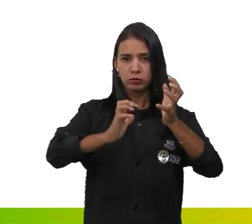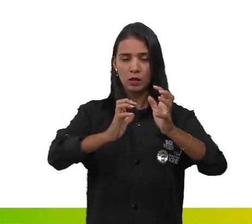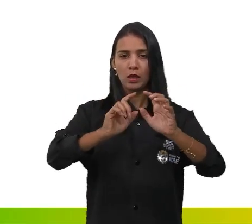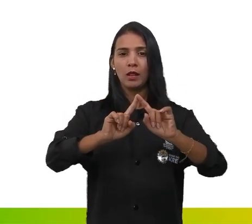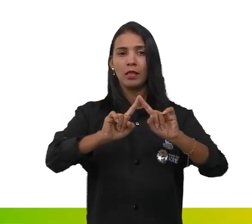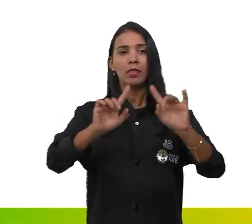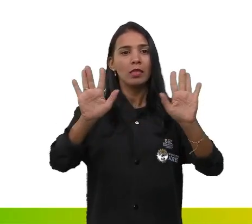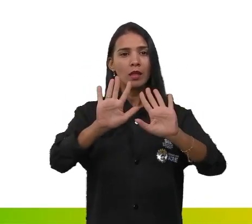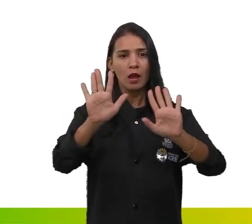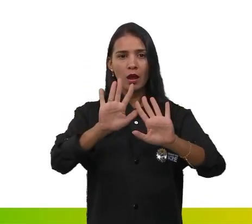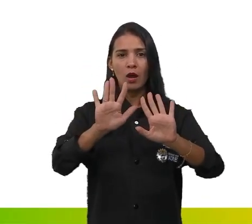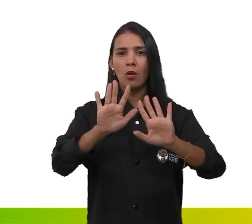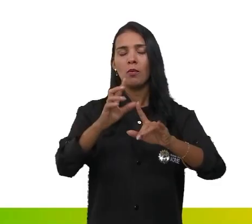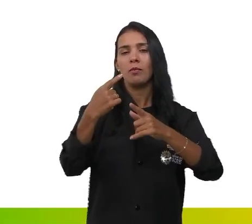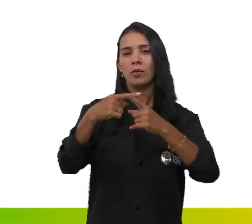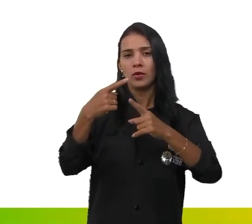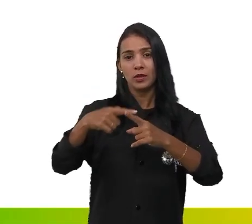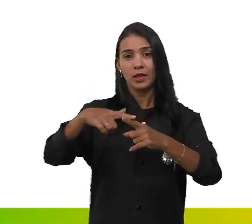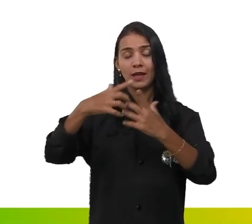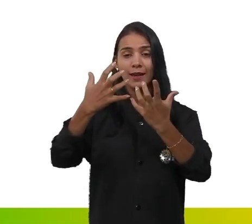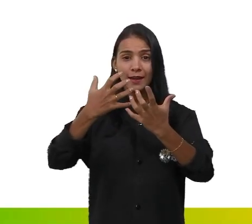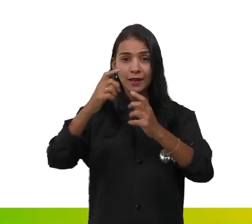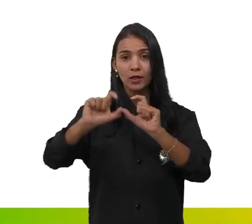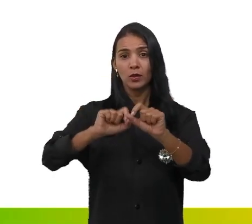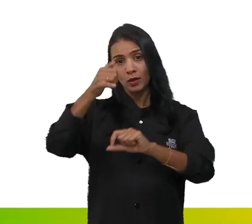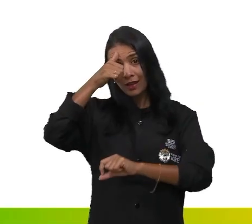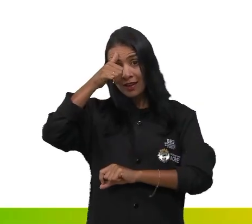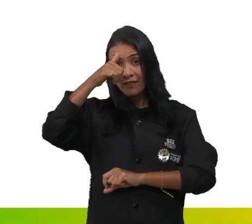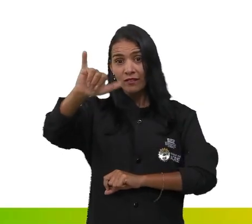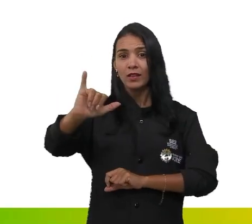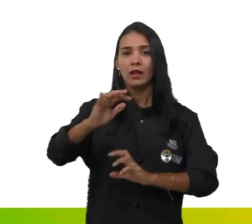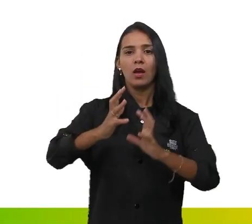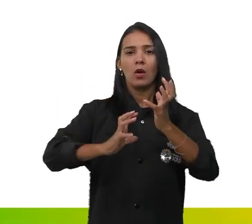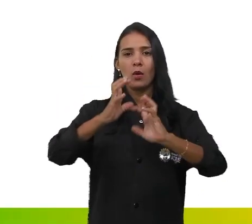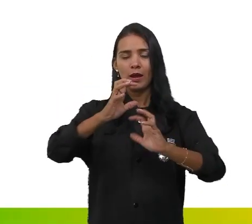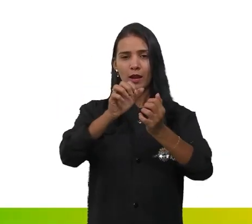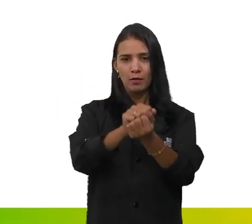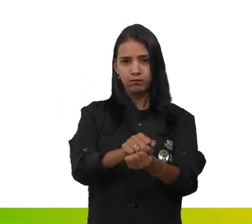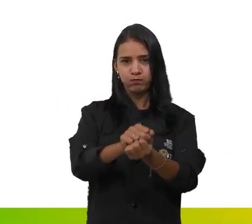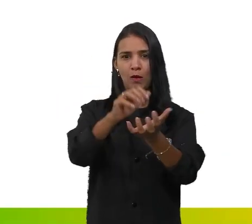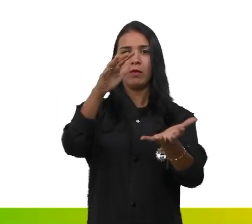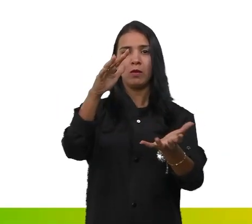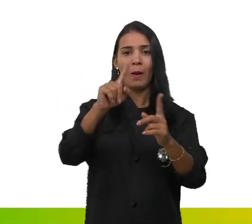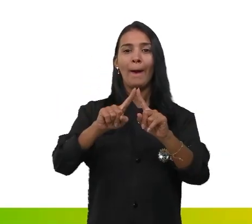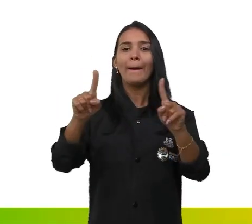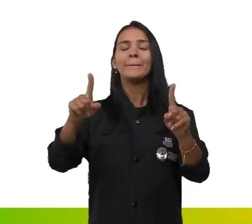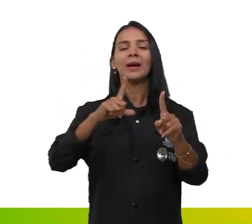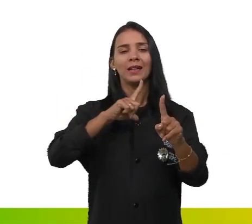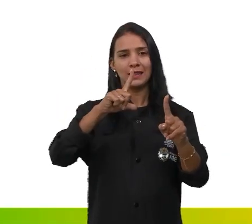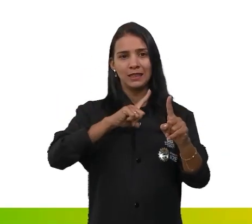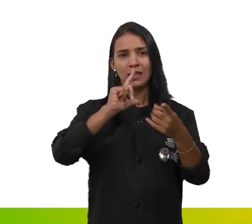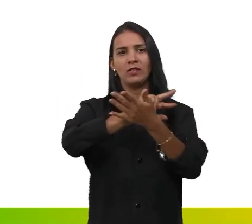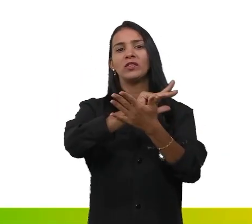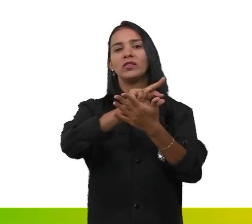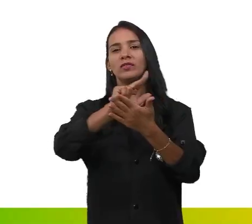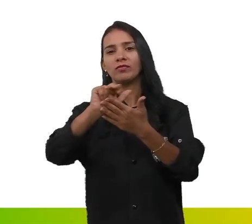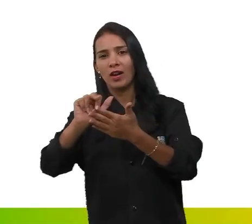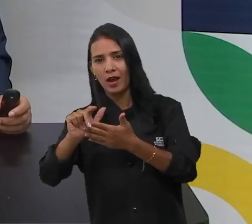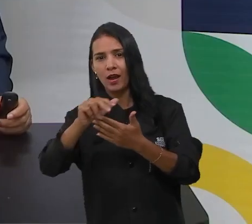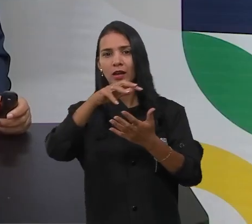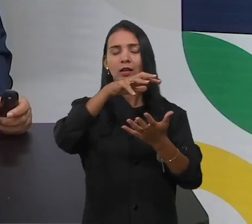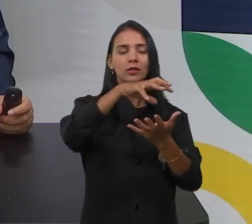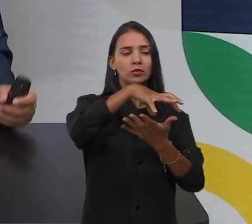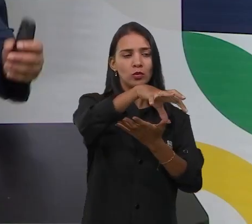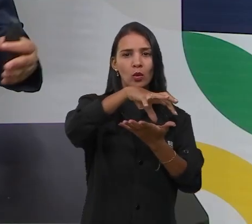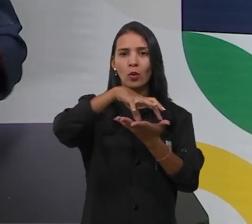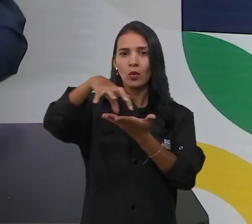para evitar uma guerra nuclear, mas provocou instabilidade em várias regiões do